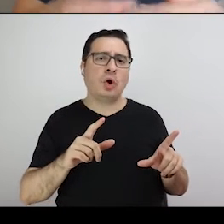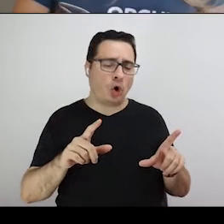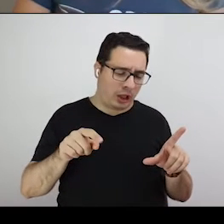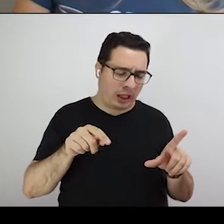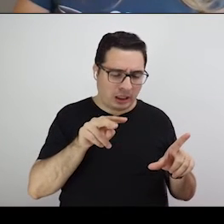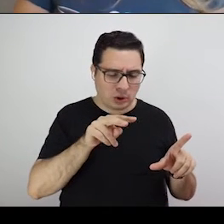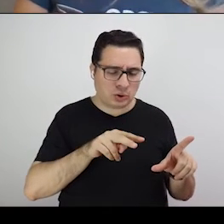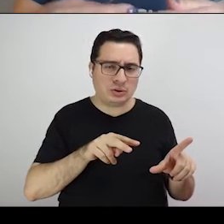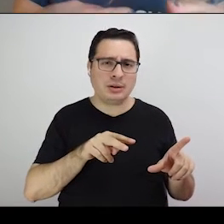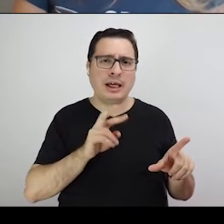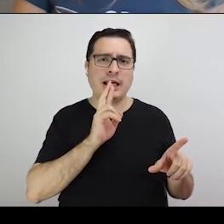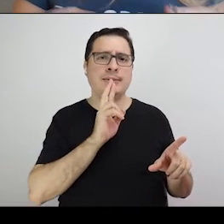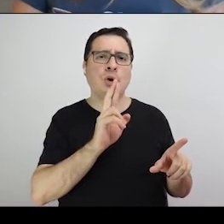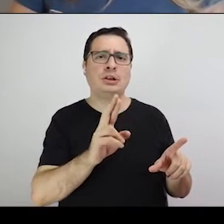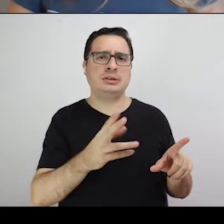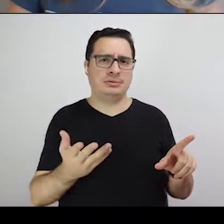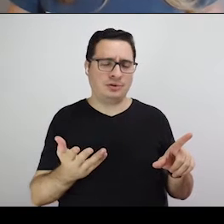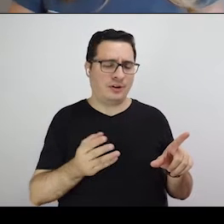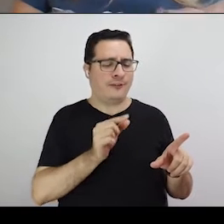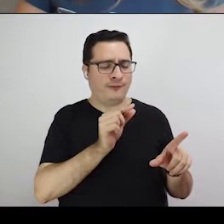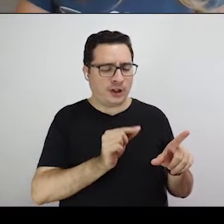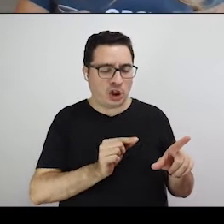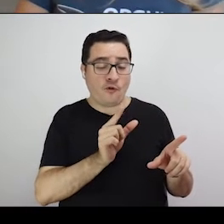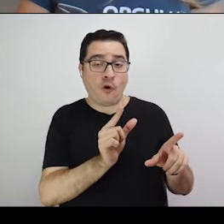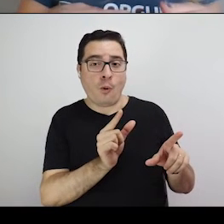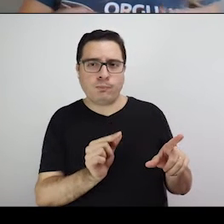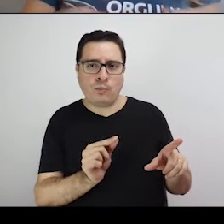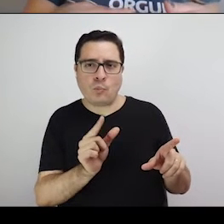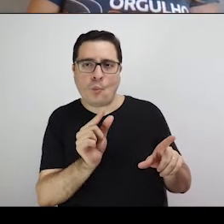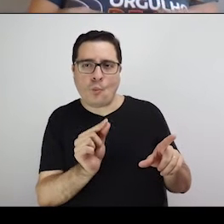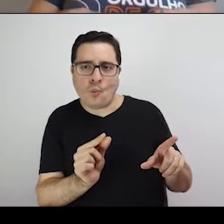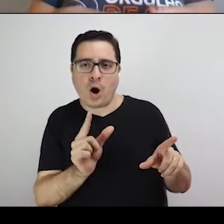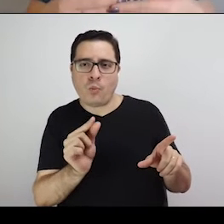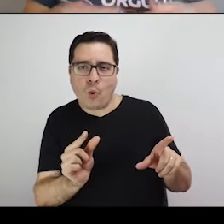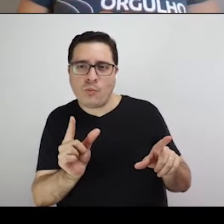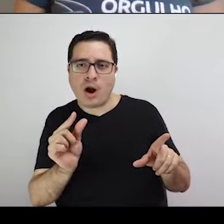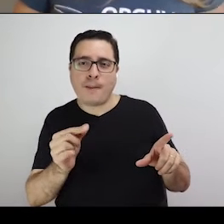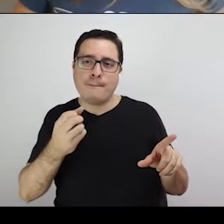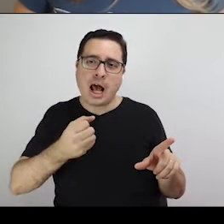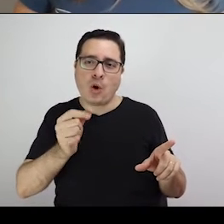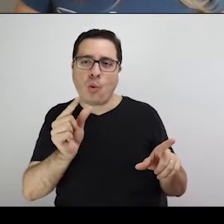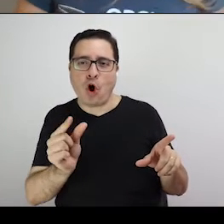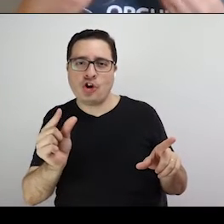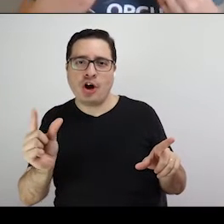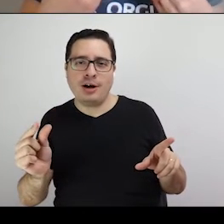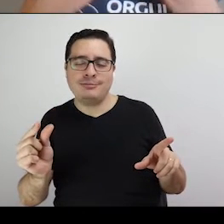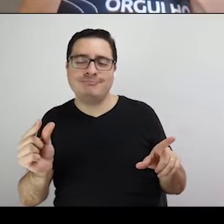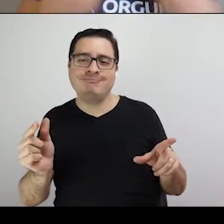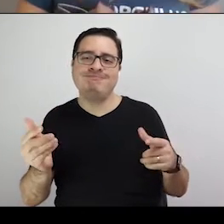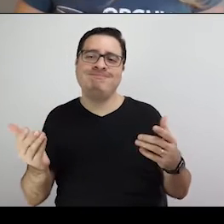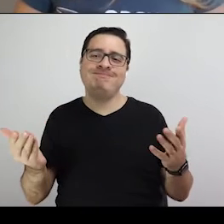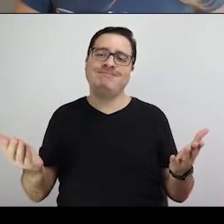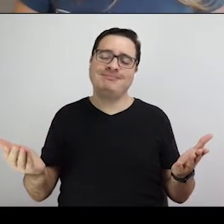olhando, responde, um fino, um fininho, um grosso, um fino, um fininho, um fininho, branco, grosso. Então,